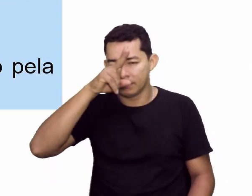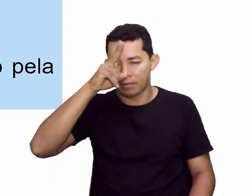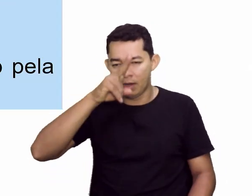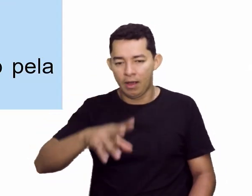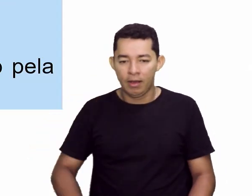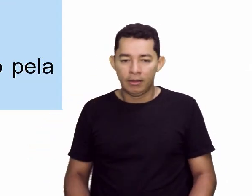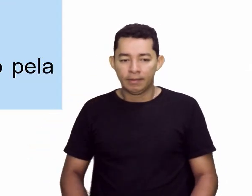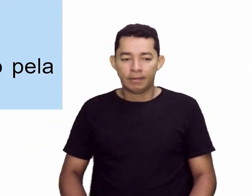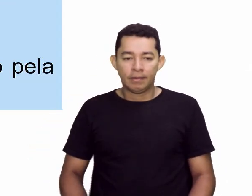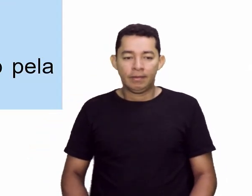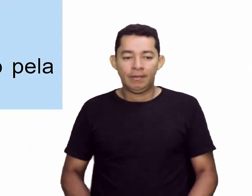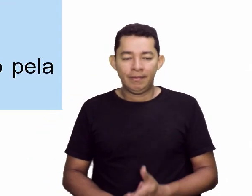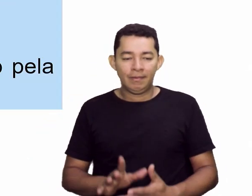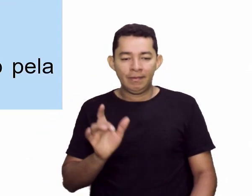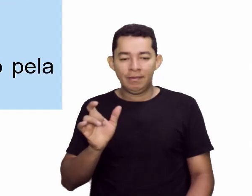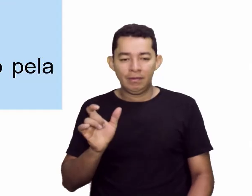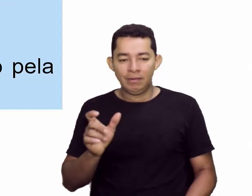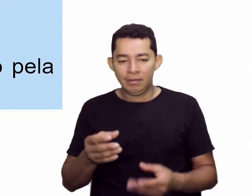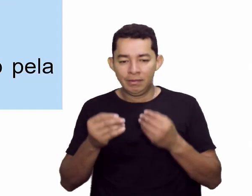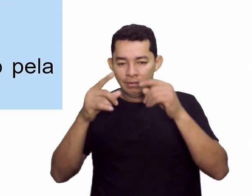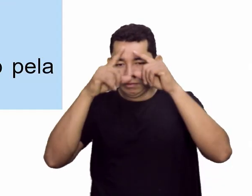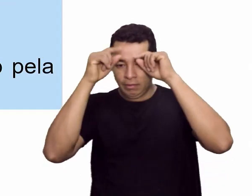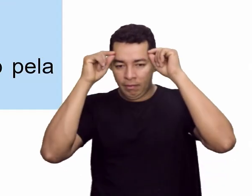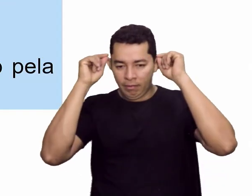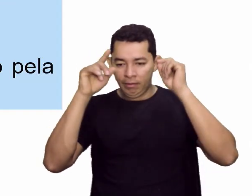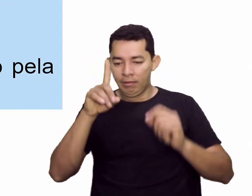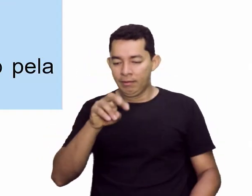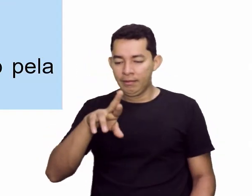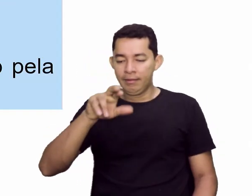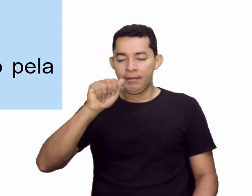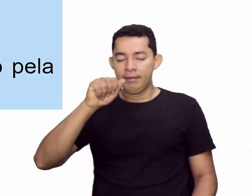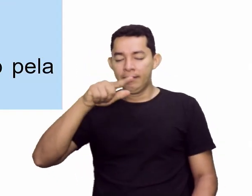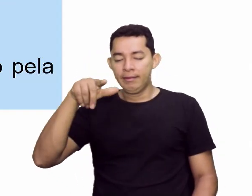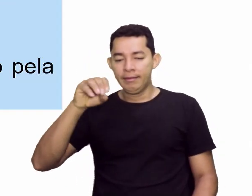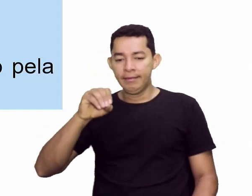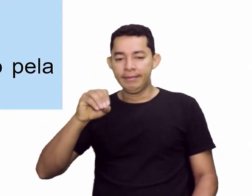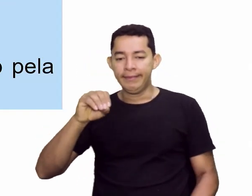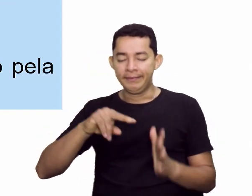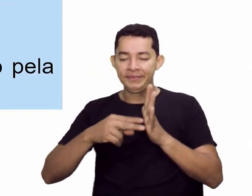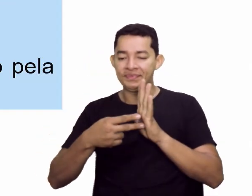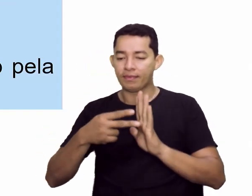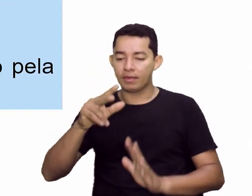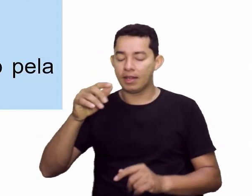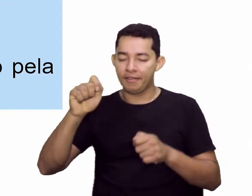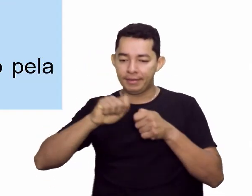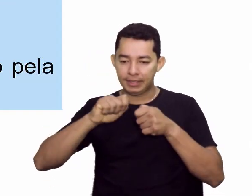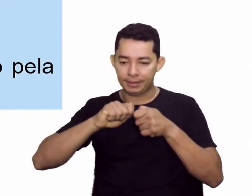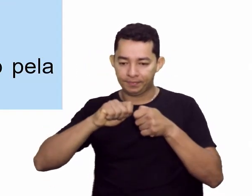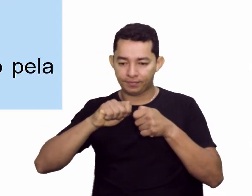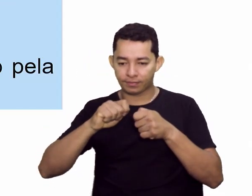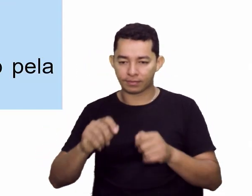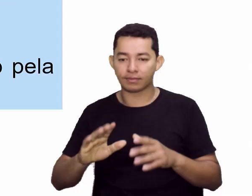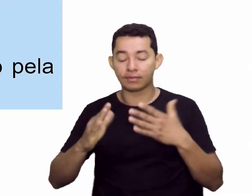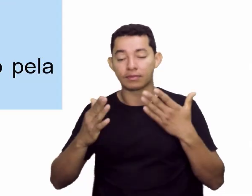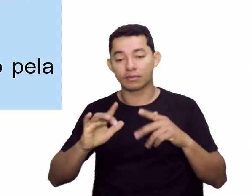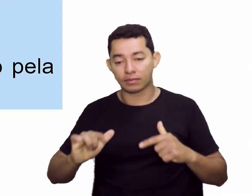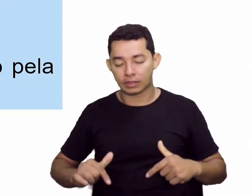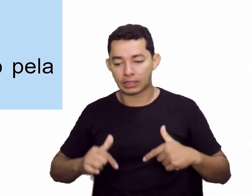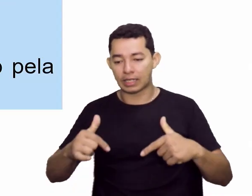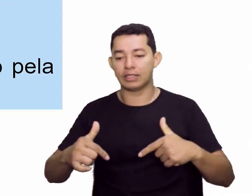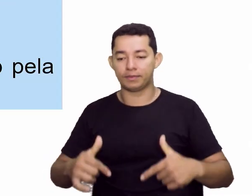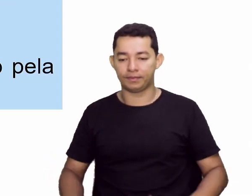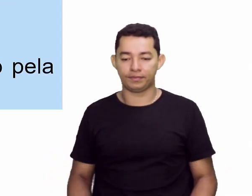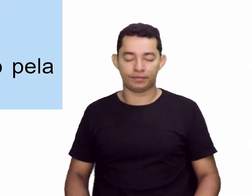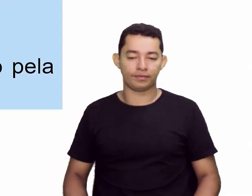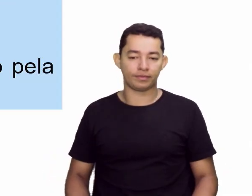A palavra vem do grego dão, que a gente já sabe que é fazer, ou seja, tem a ver com ação. E a